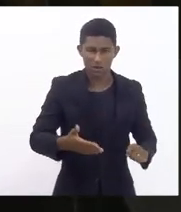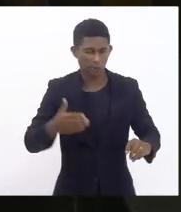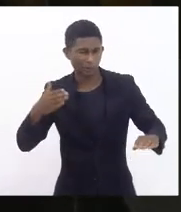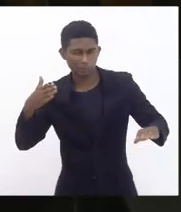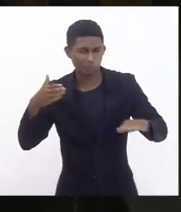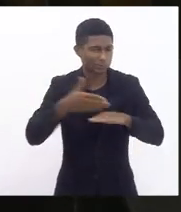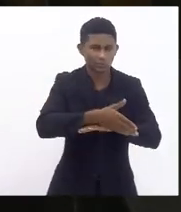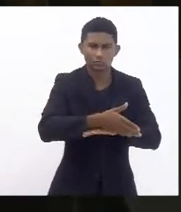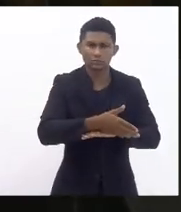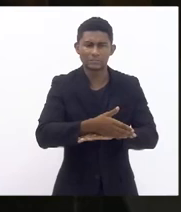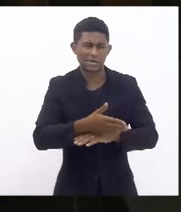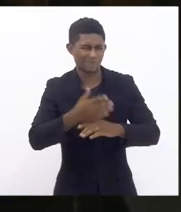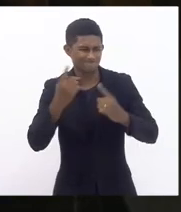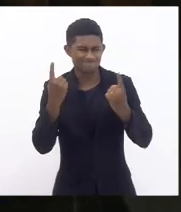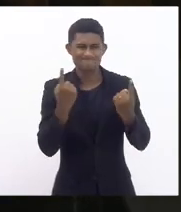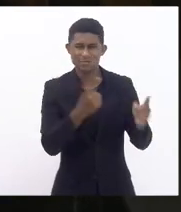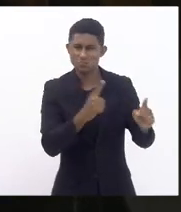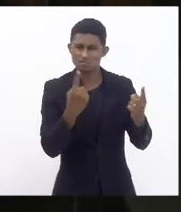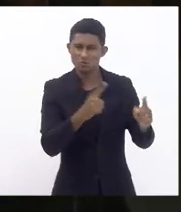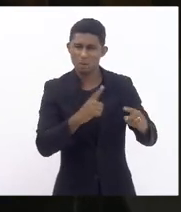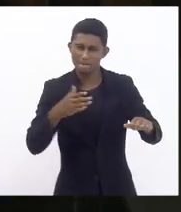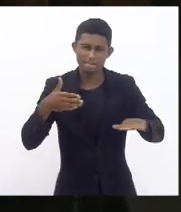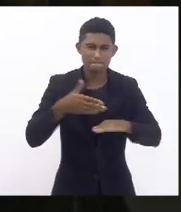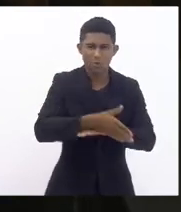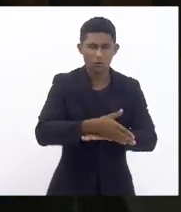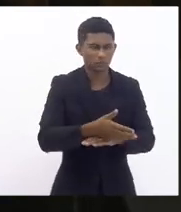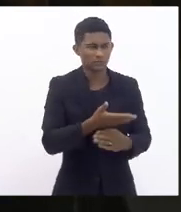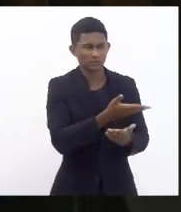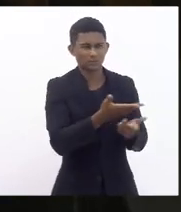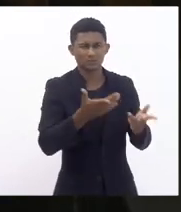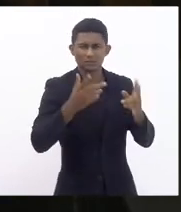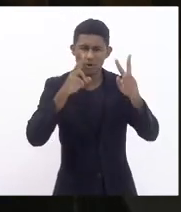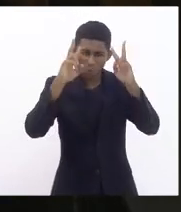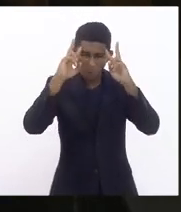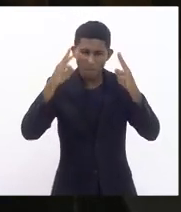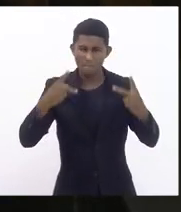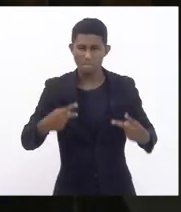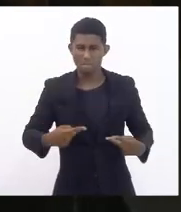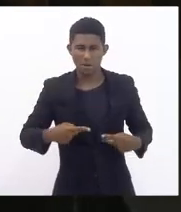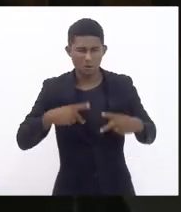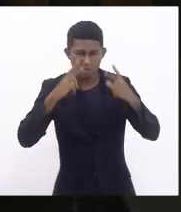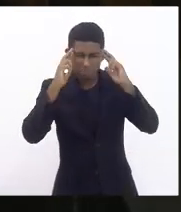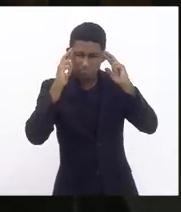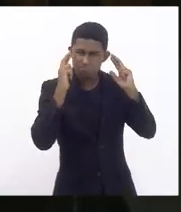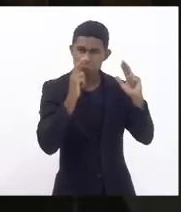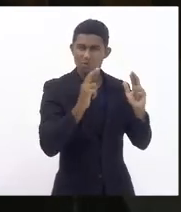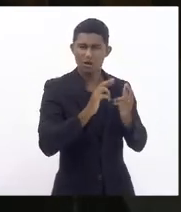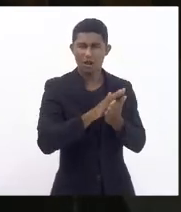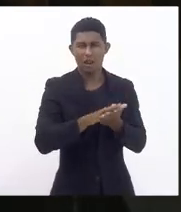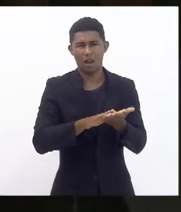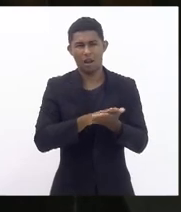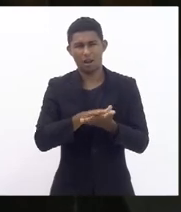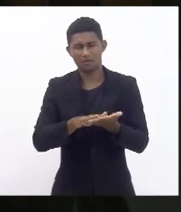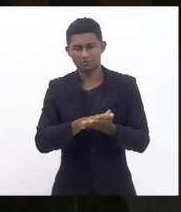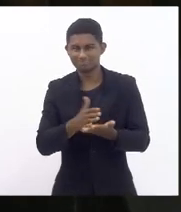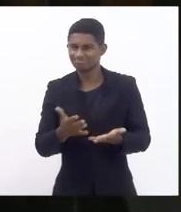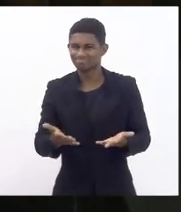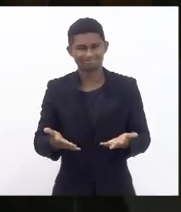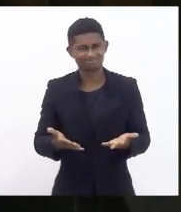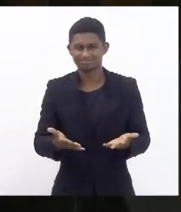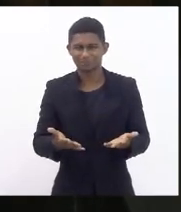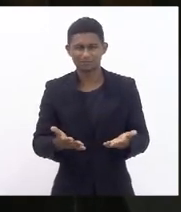de afronta à dignidade humana, de afronta aos princípios mais